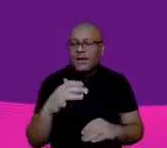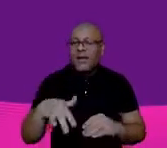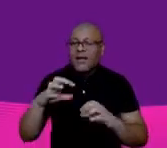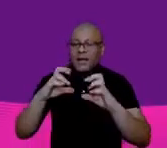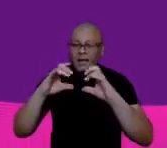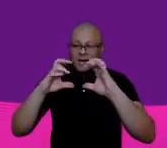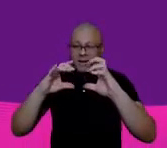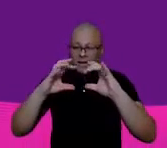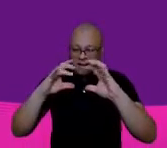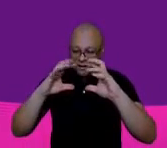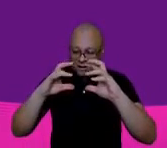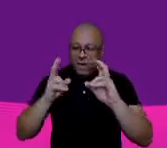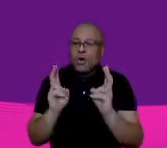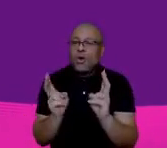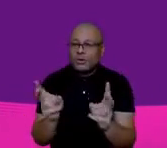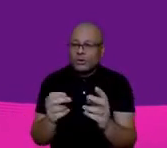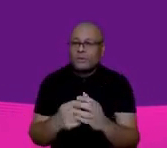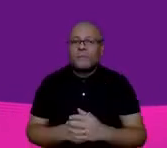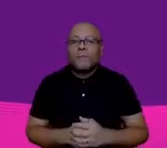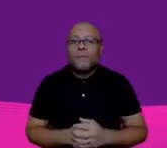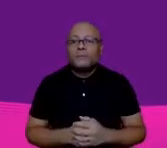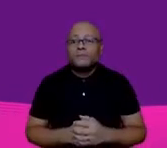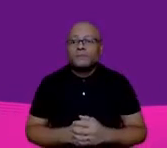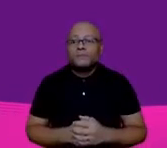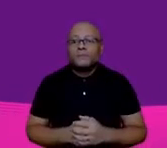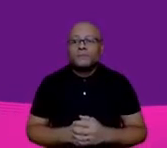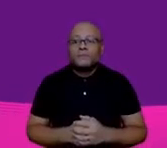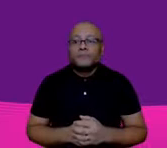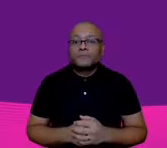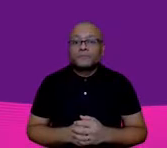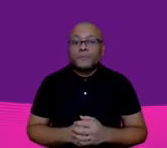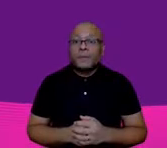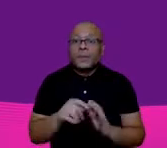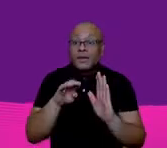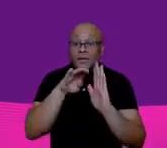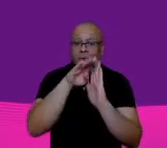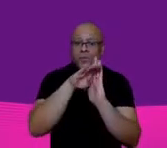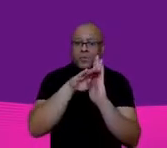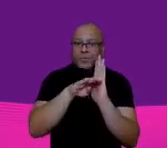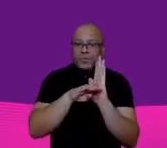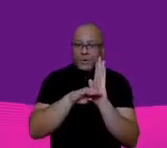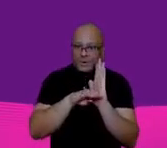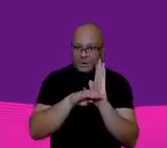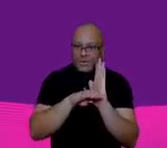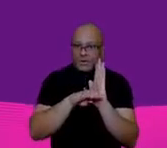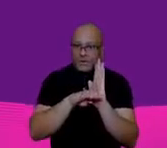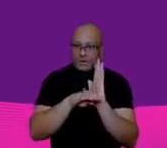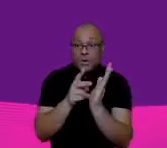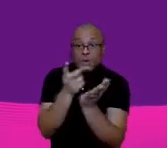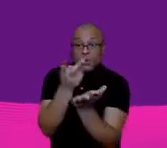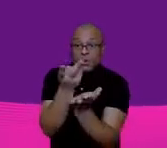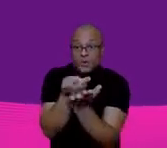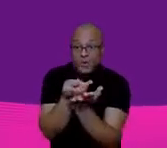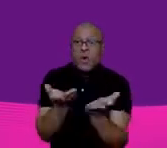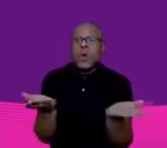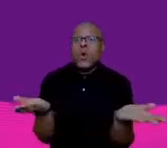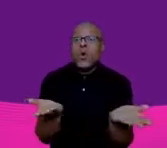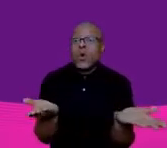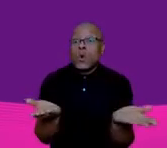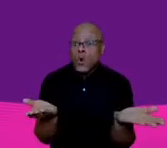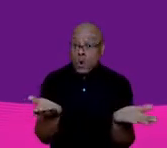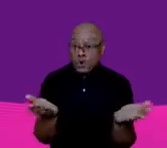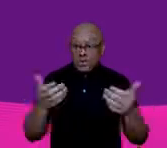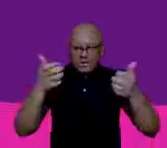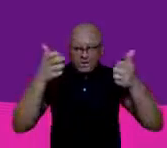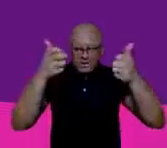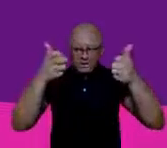na psiquiatria. A gente programa o paciente, gente, basicamente hoje, falando dessa